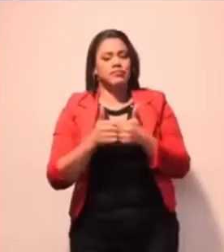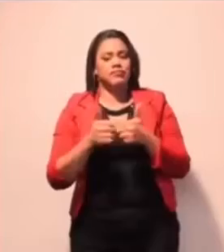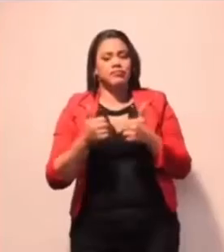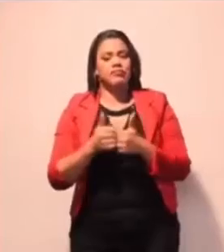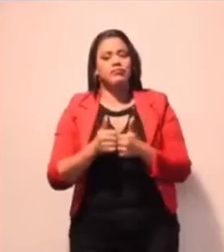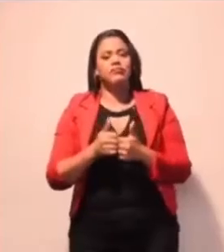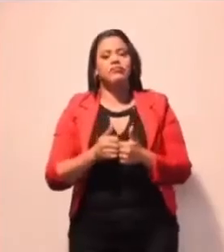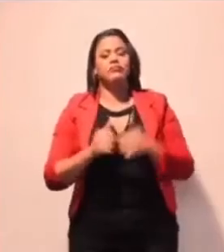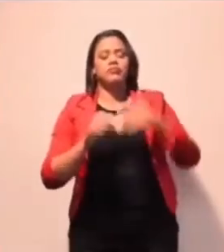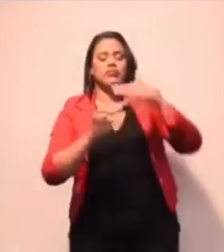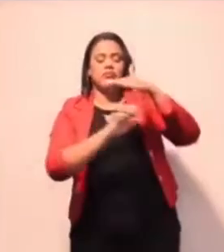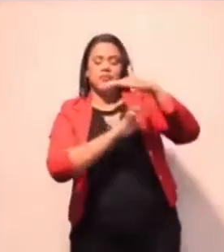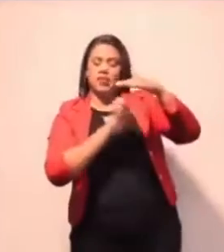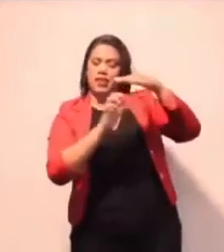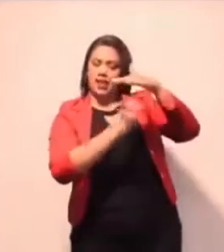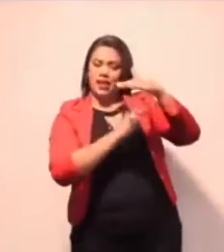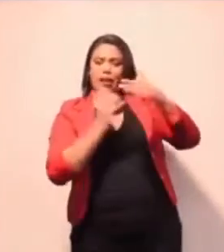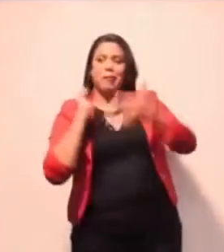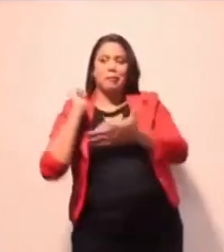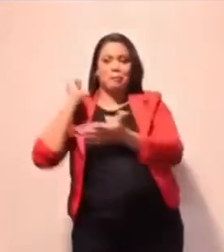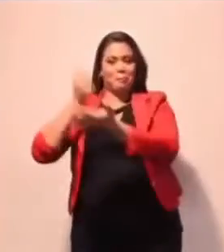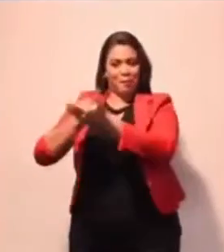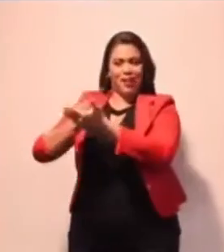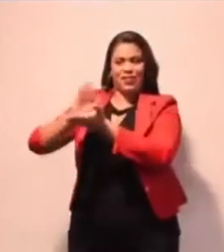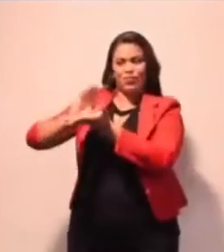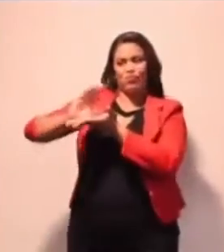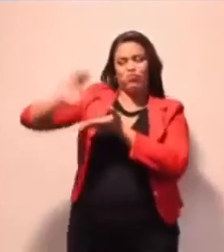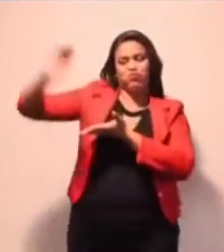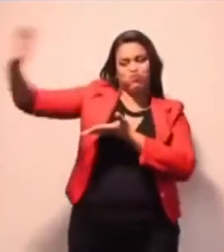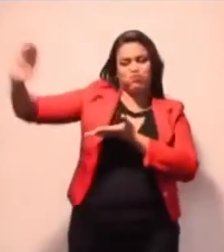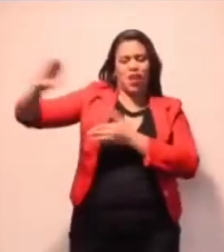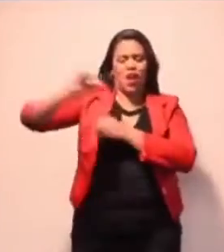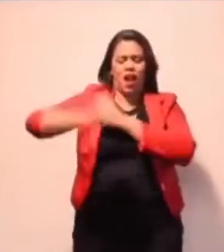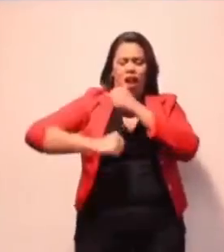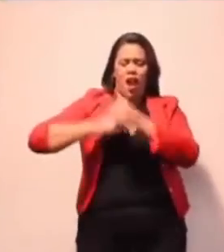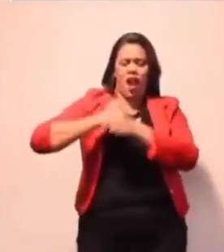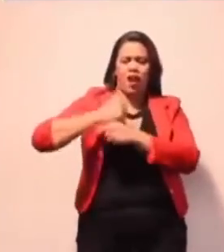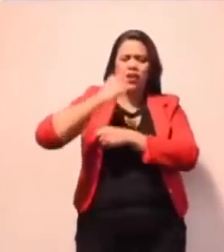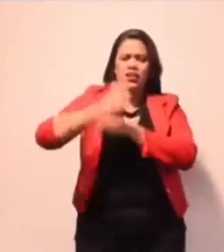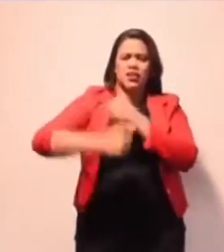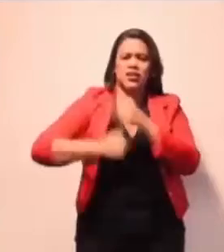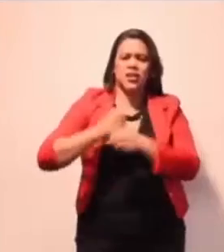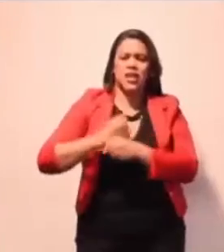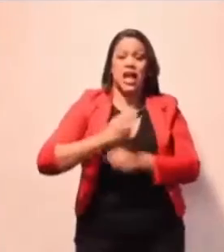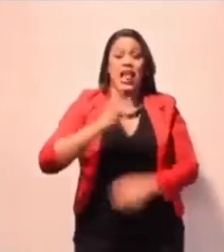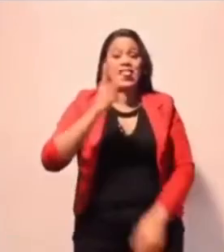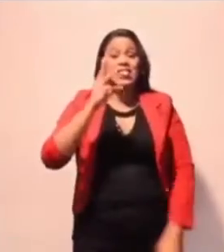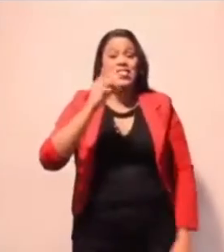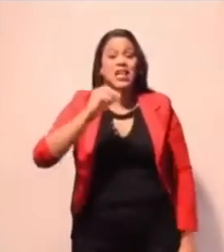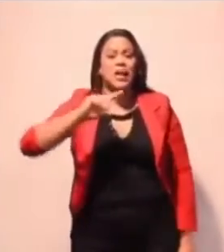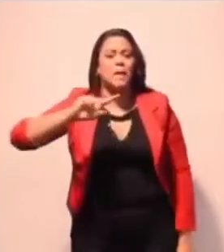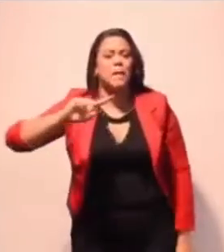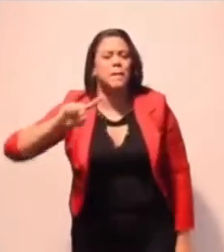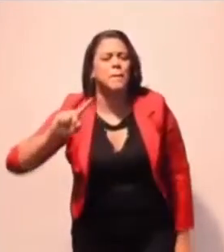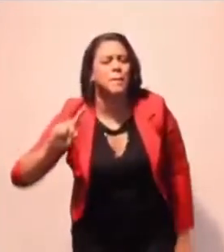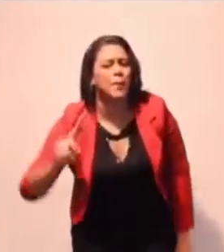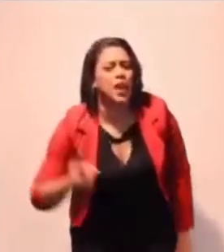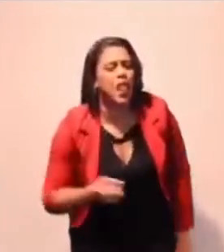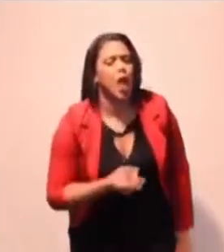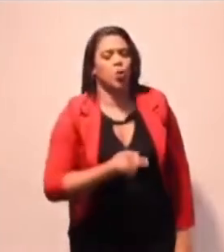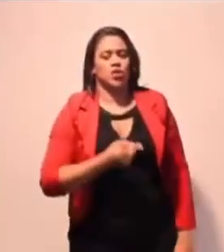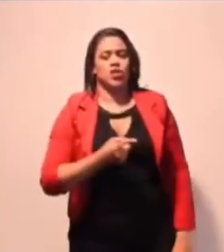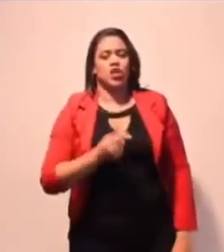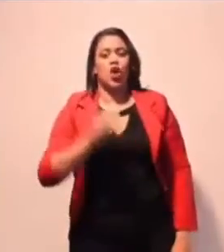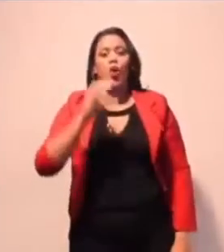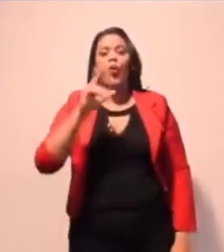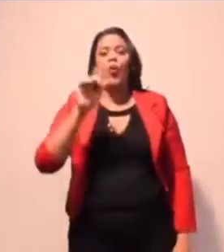os empresários pagam ao município anualmente, é na casa dos 30 milhões. E o custo anual